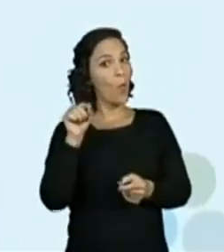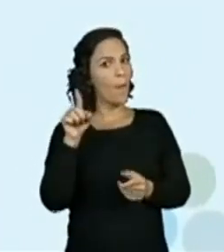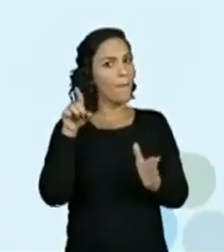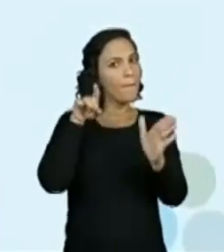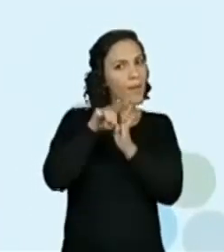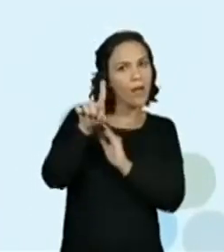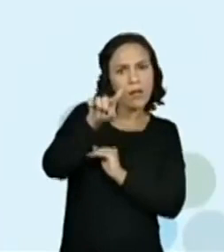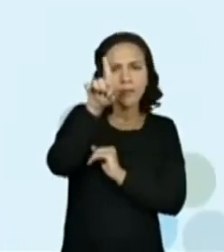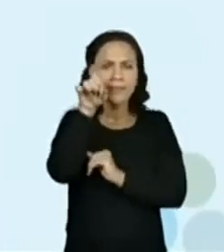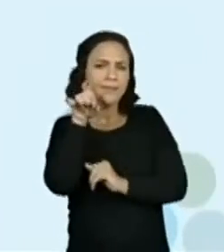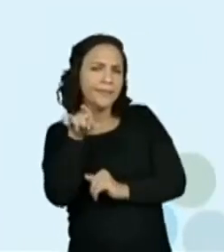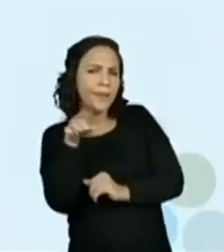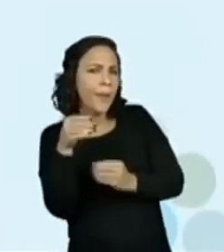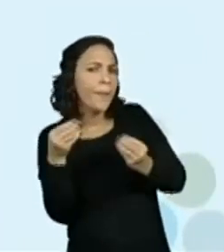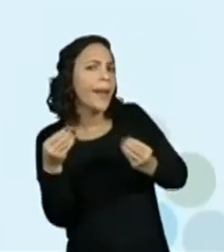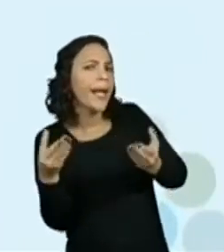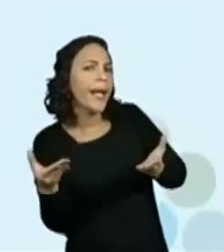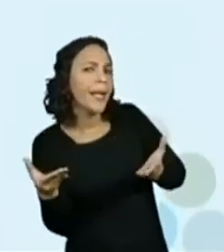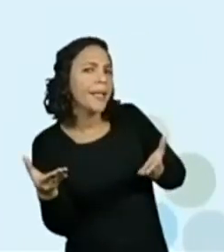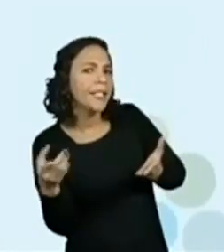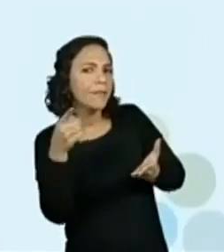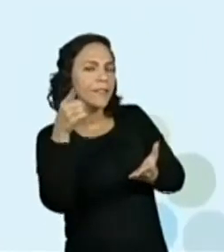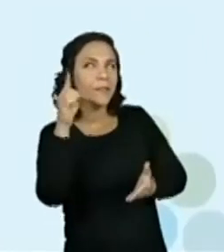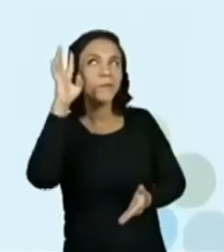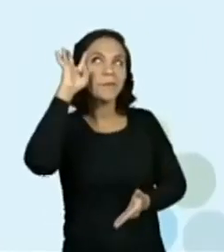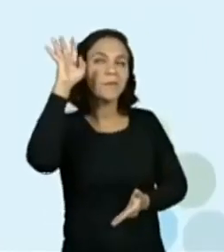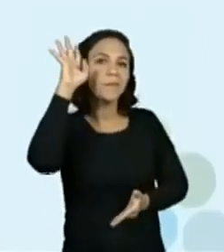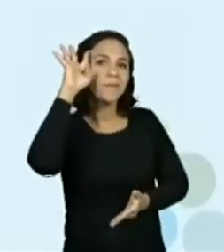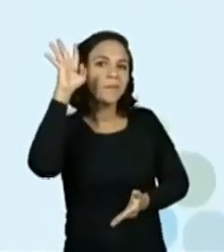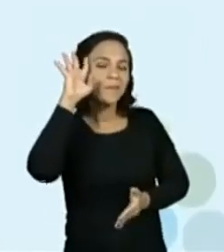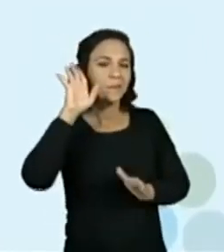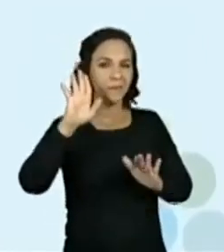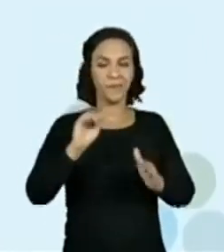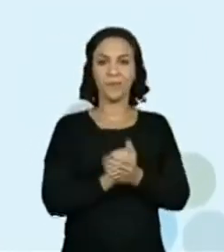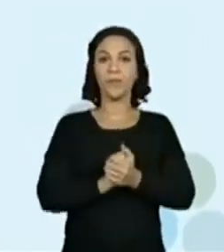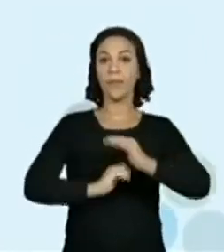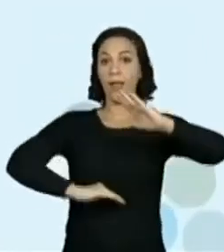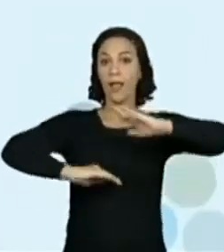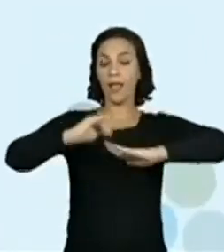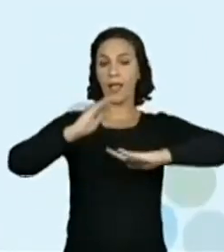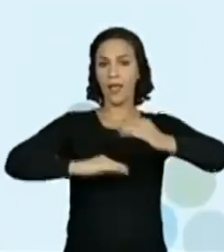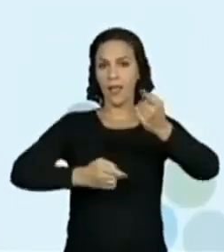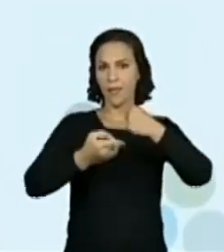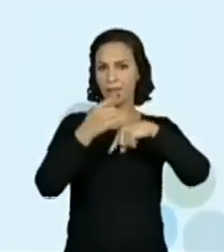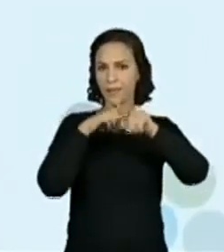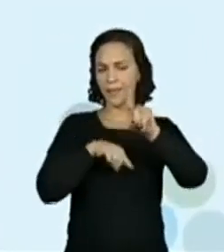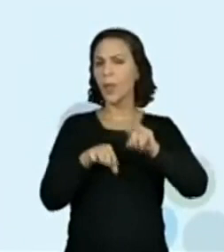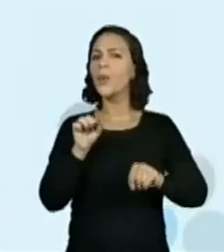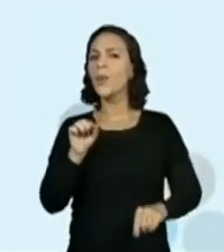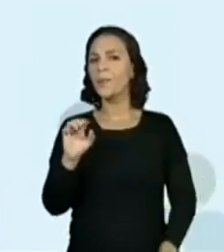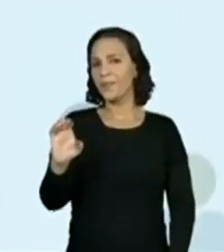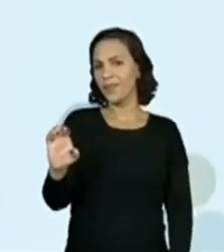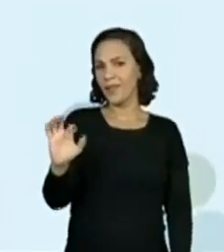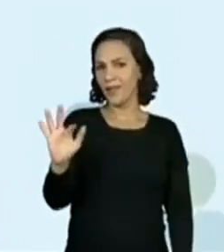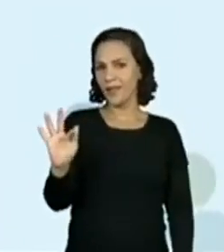de interrogação aí no final. Vou ler as habilidades. Pode ler, Pro. Código da habilidade